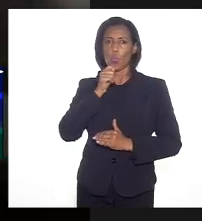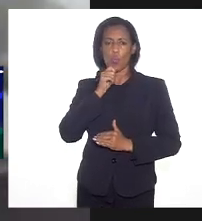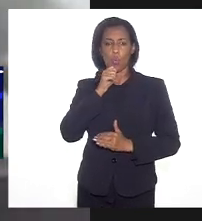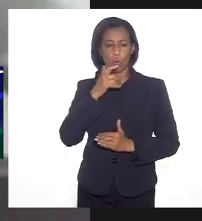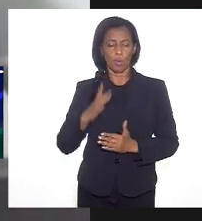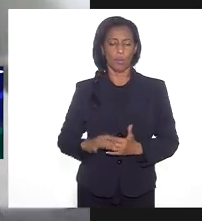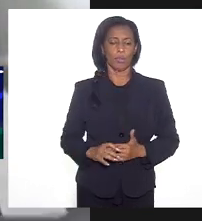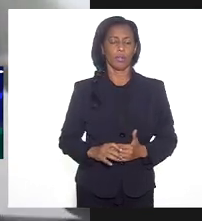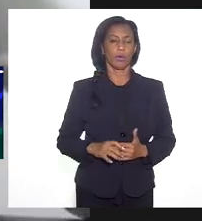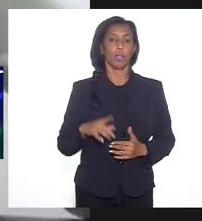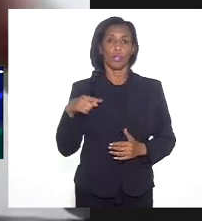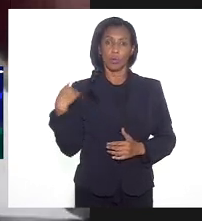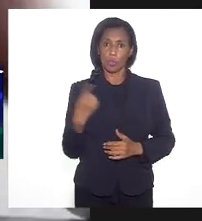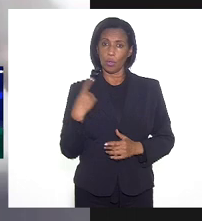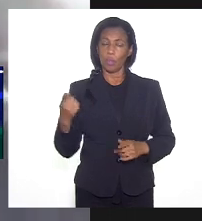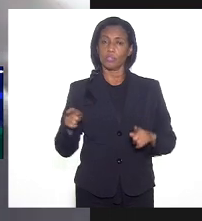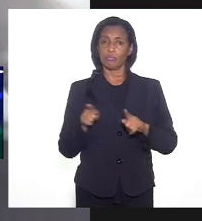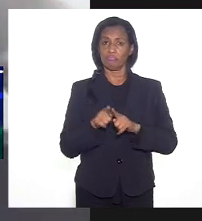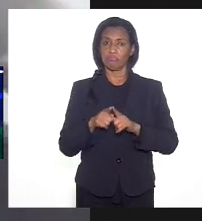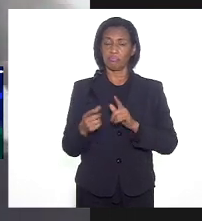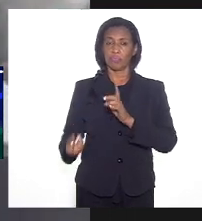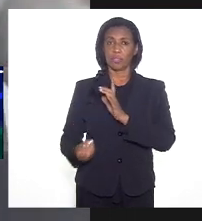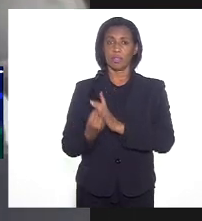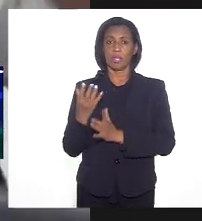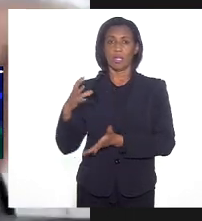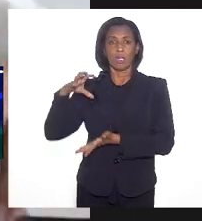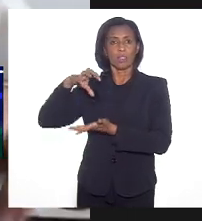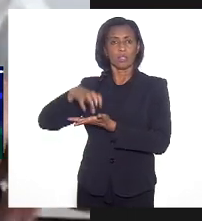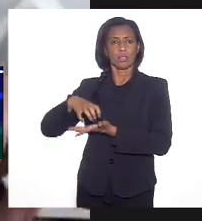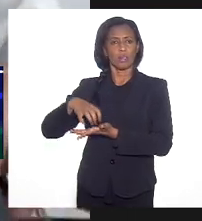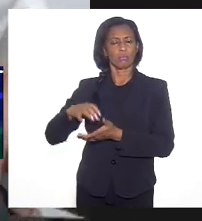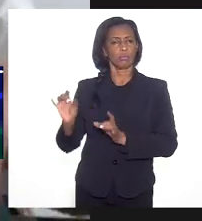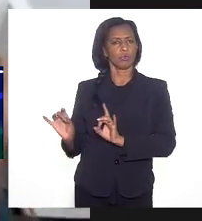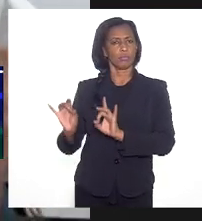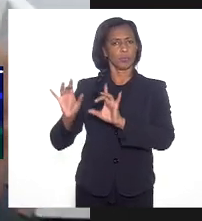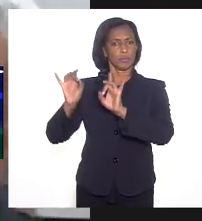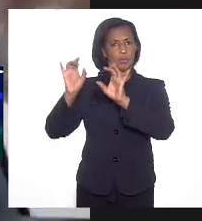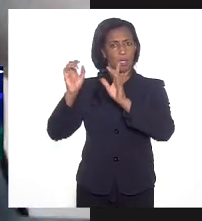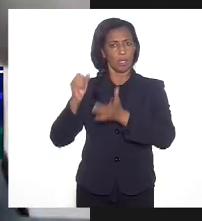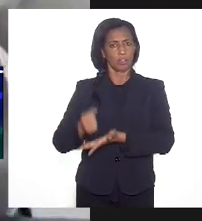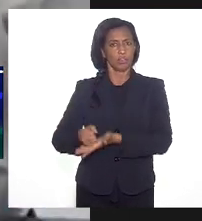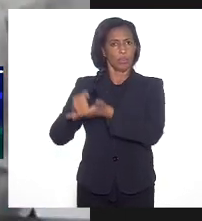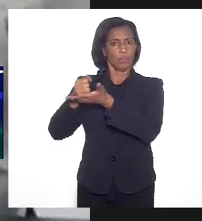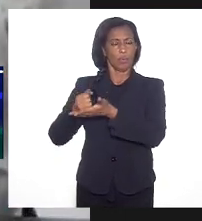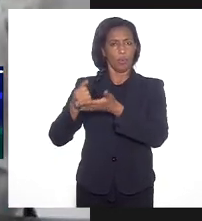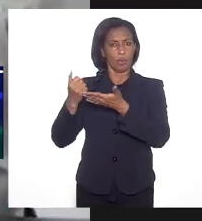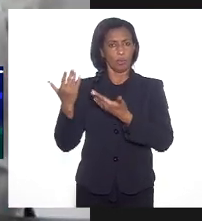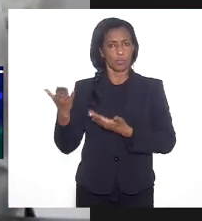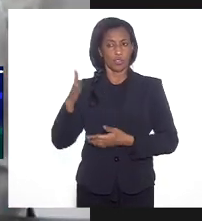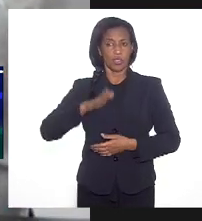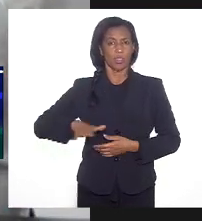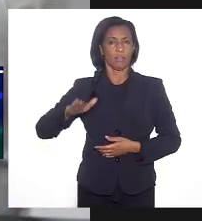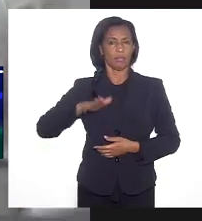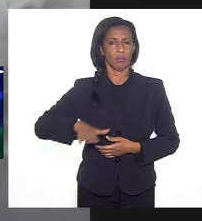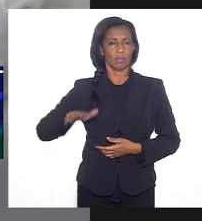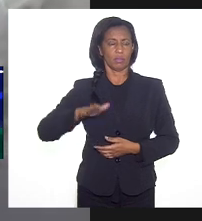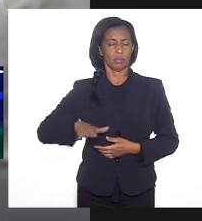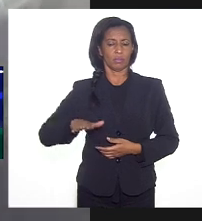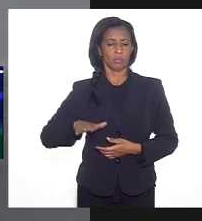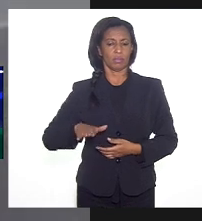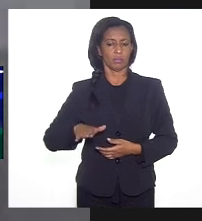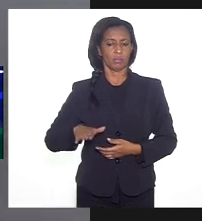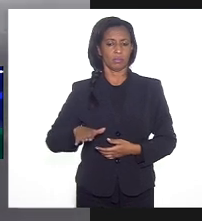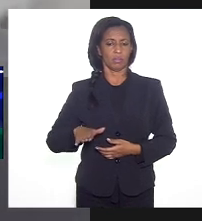criamos o centro especializado de apoio às vítimas de crianças e de